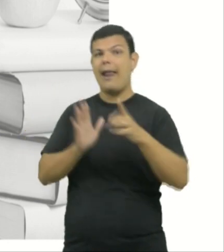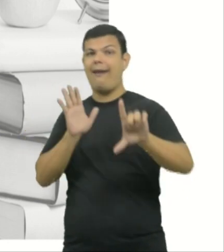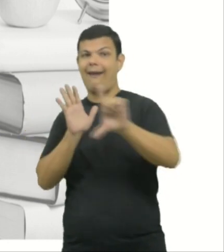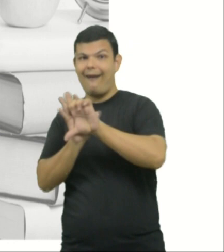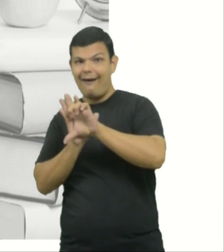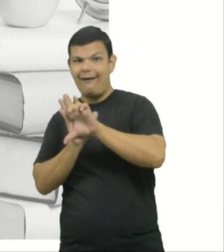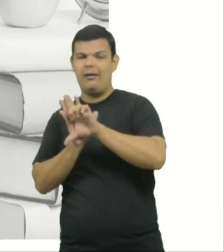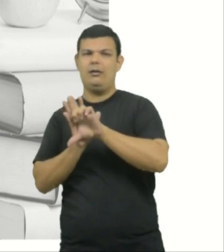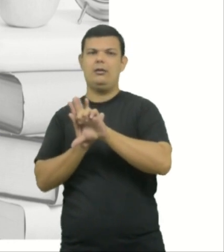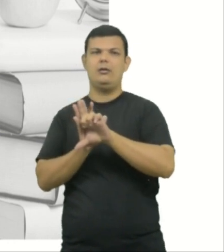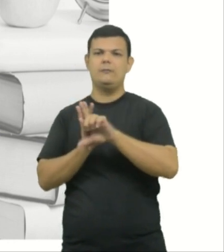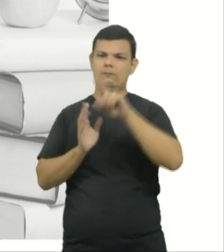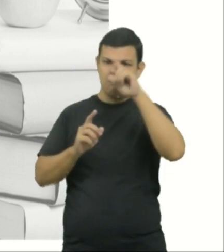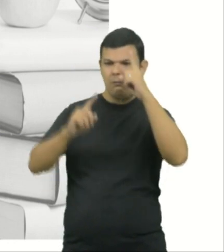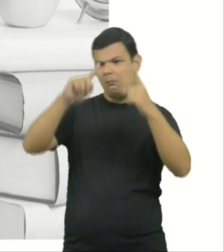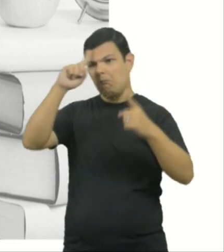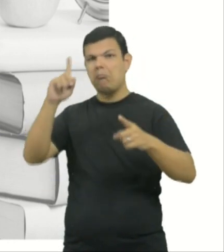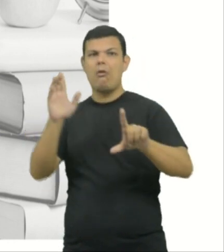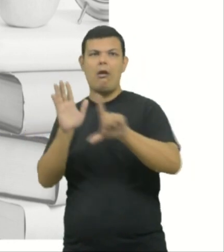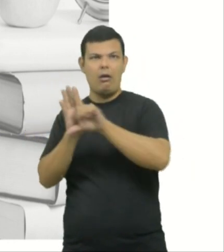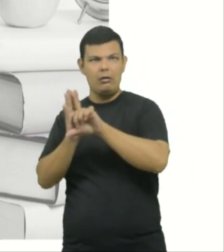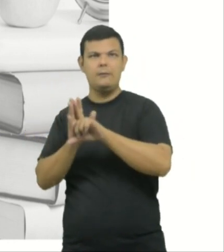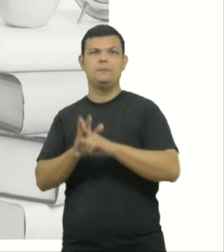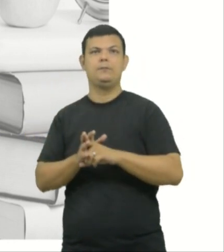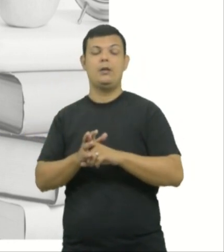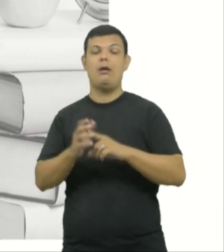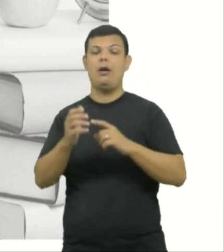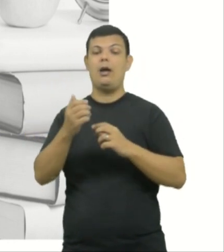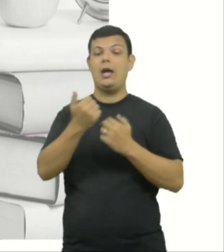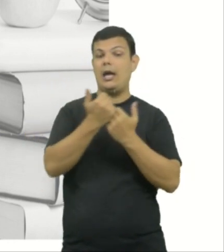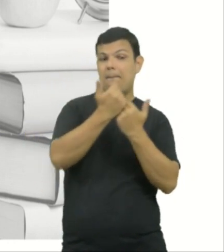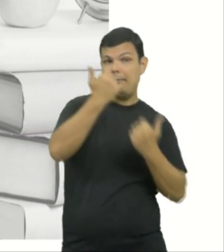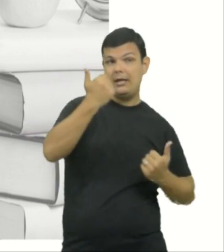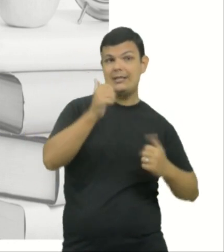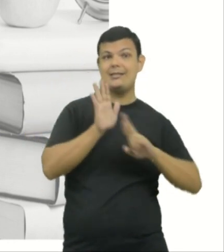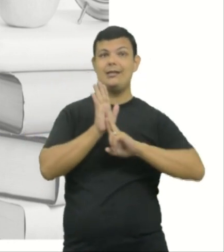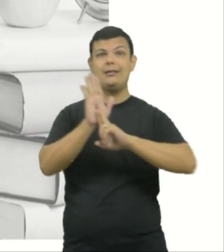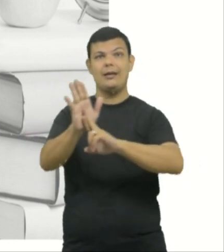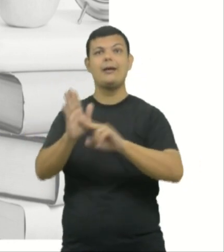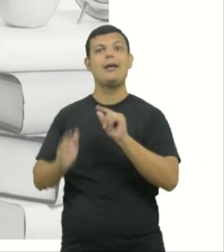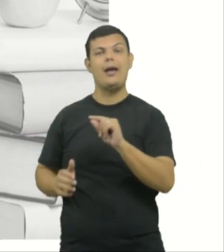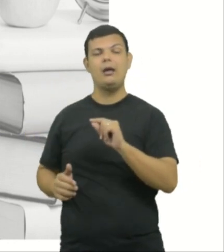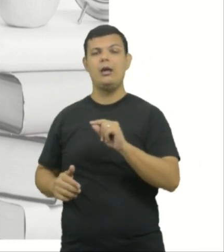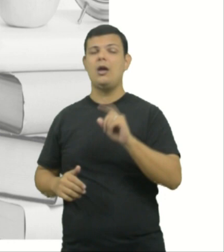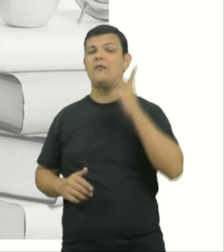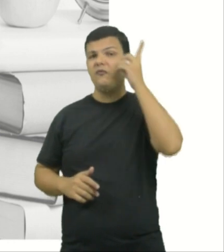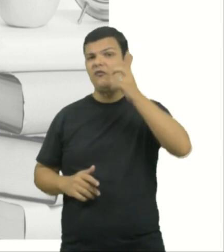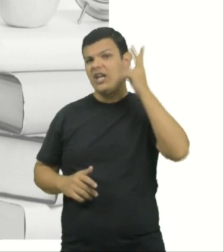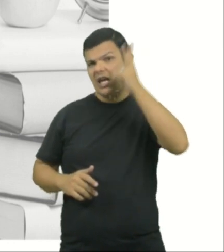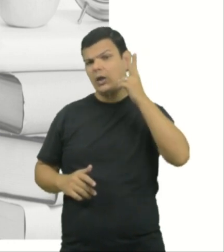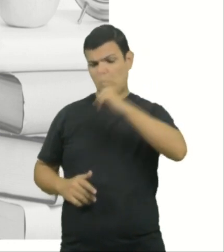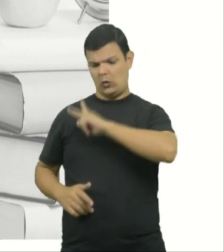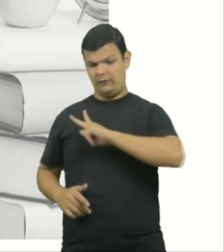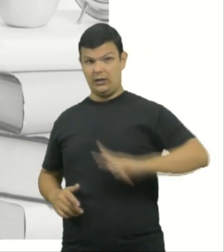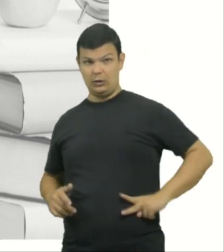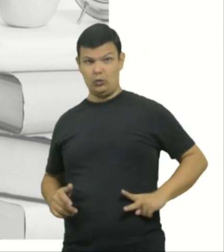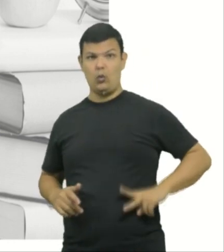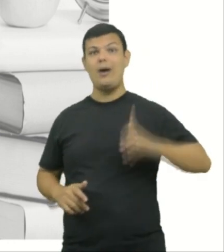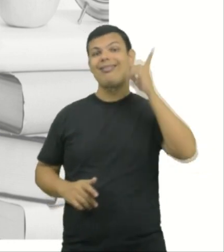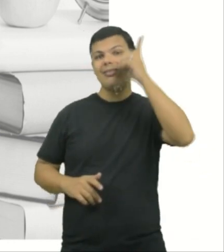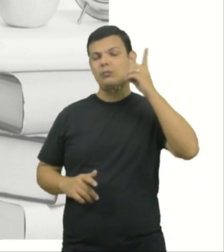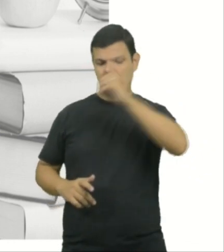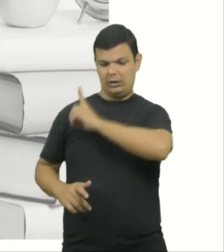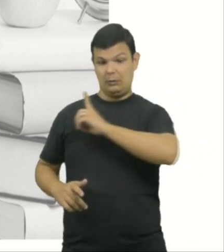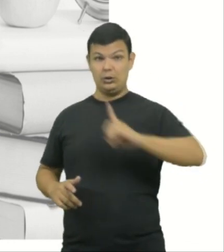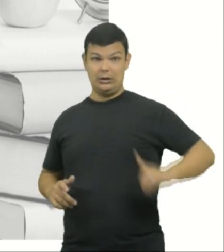ele cria as leis. E quem representa o legislativo é quem? Os vereadores, deputados